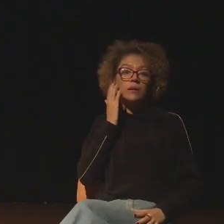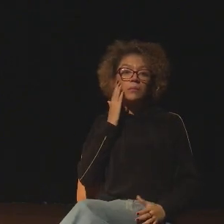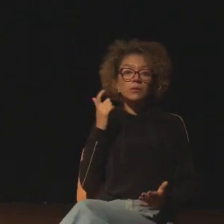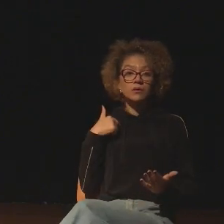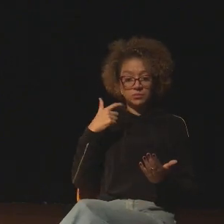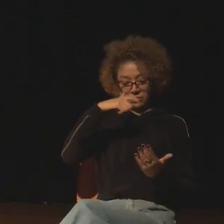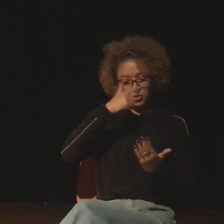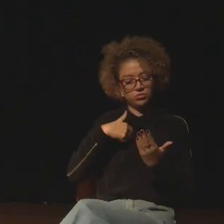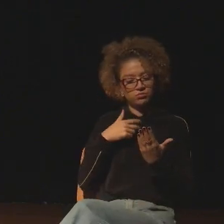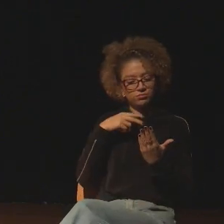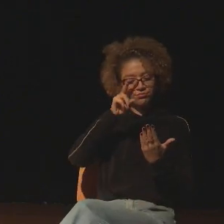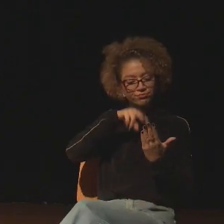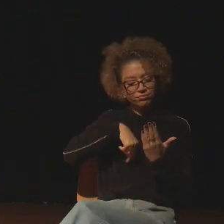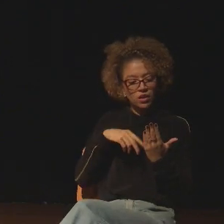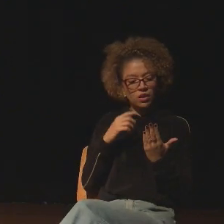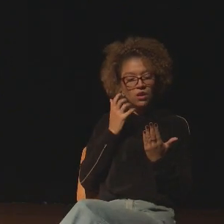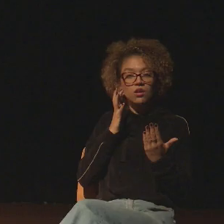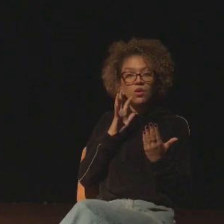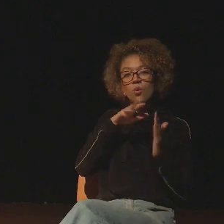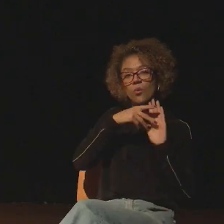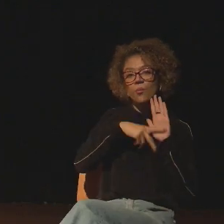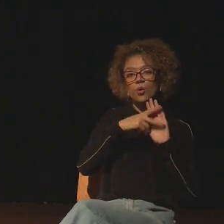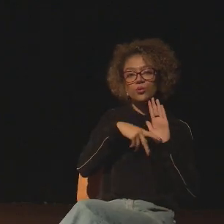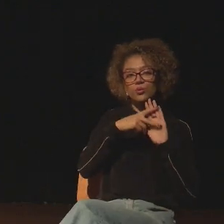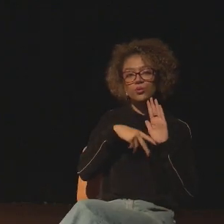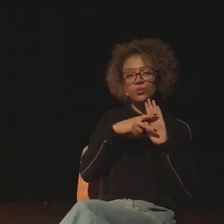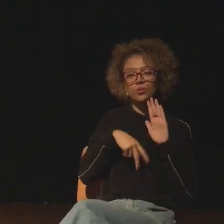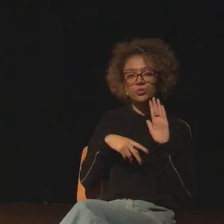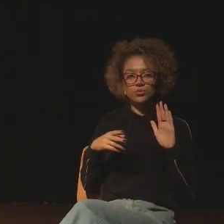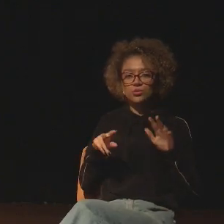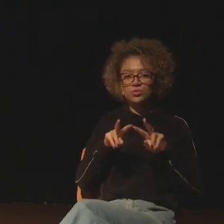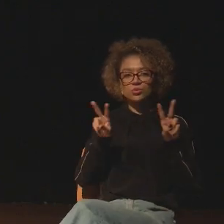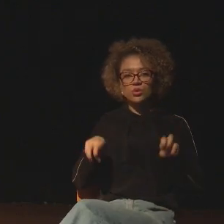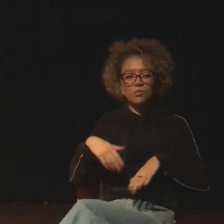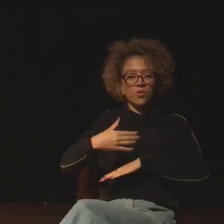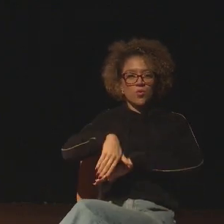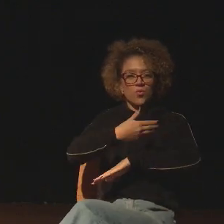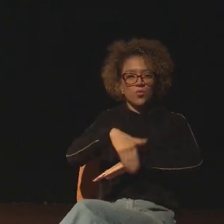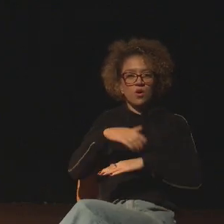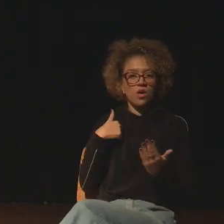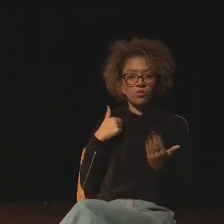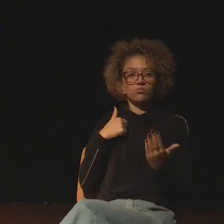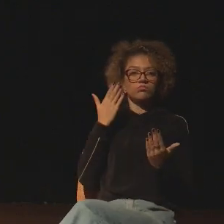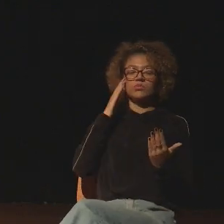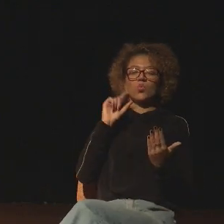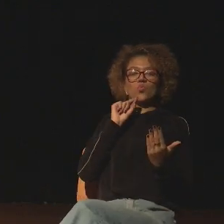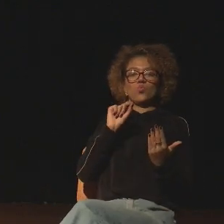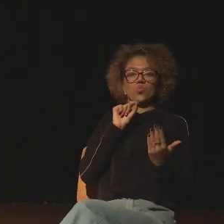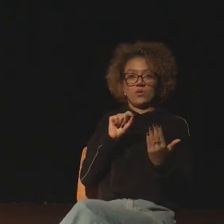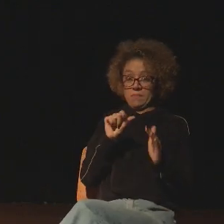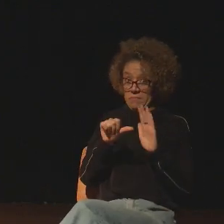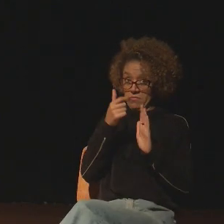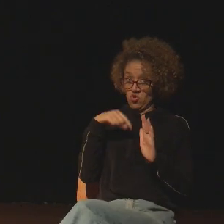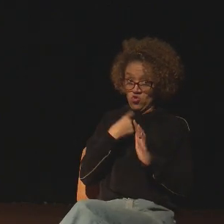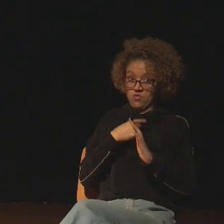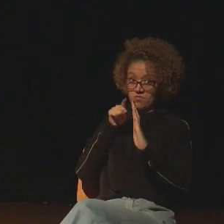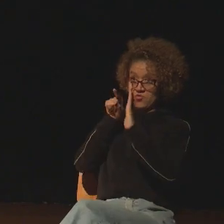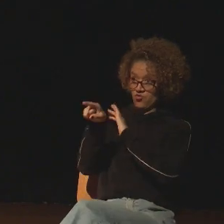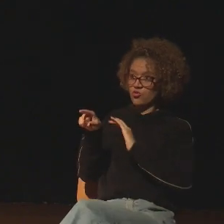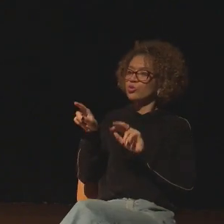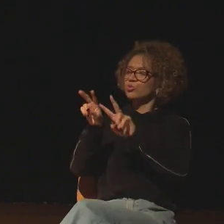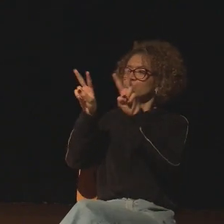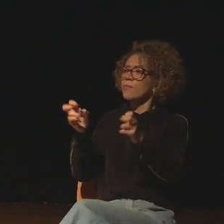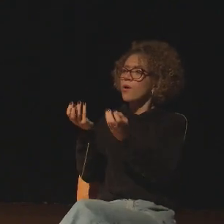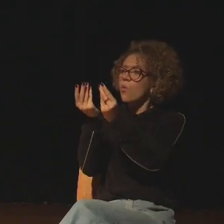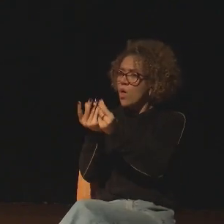interpretava, como ela enxergava os trechos em questão. Então, em primeiro lugar, a gente perguntou a avaliação com relação à